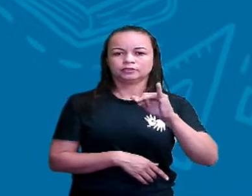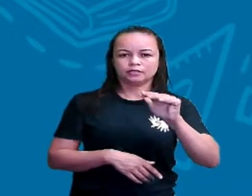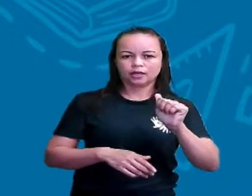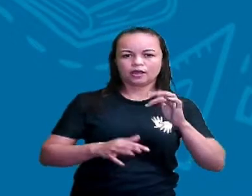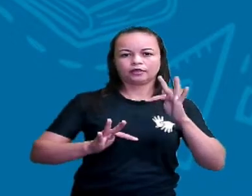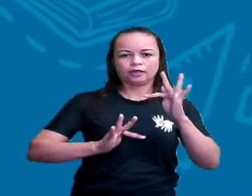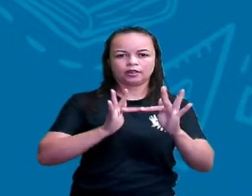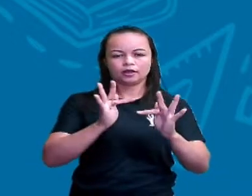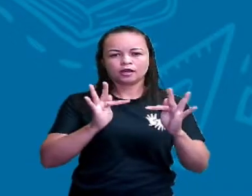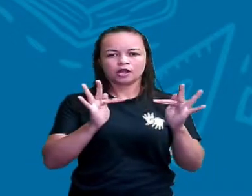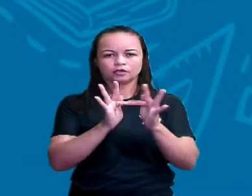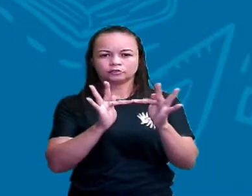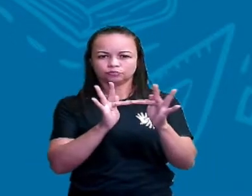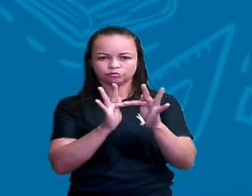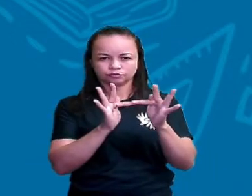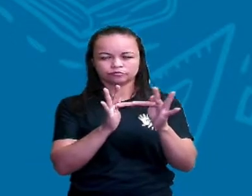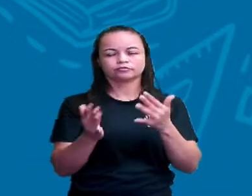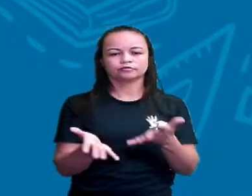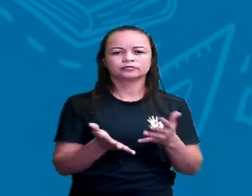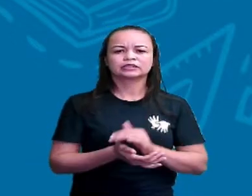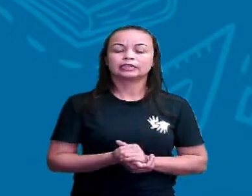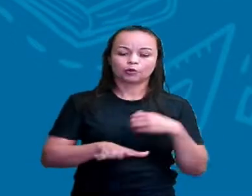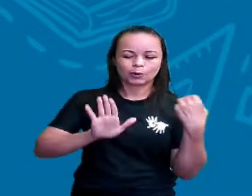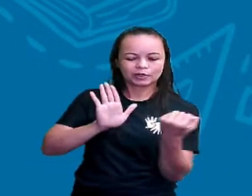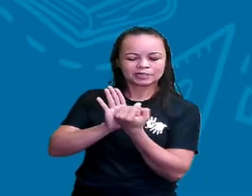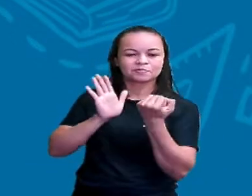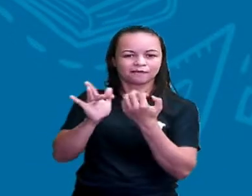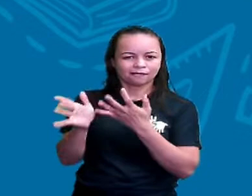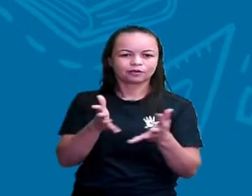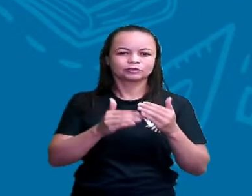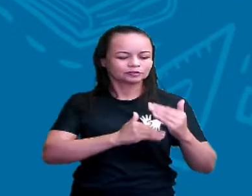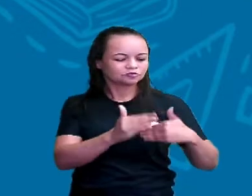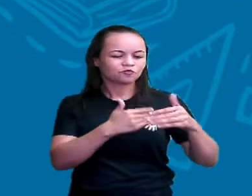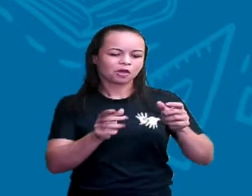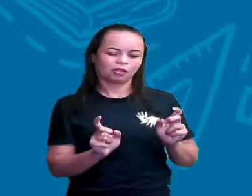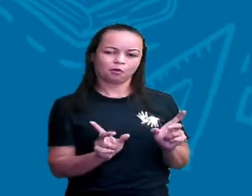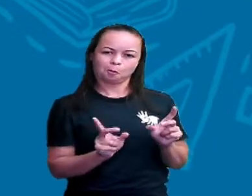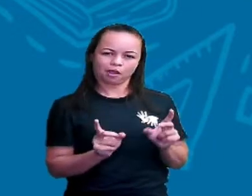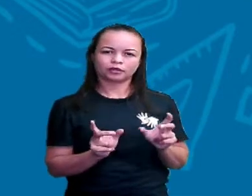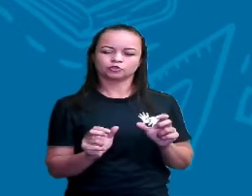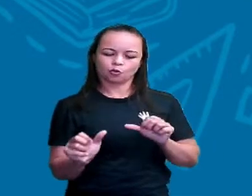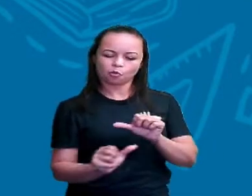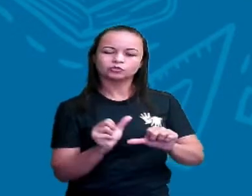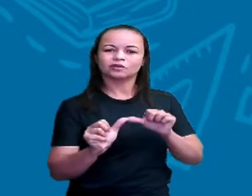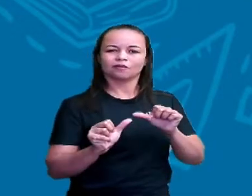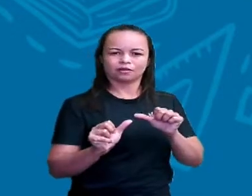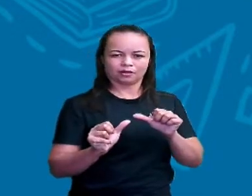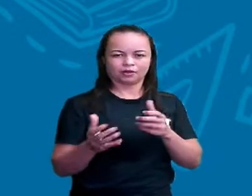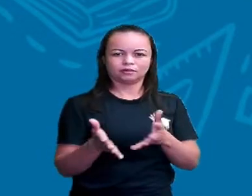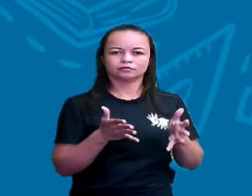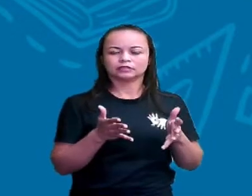mas principalmente, né, um grande marco, exatamente, o desenvolvimento aí do comércio, ainda como troca e tudo mais,